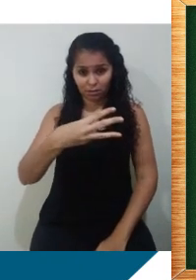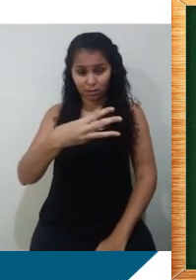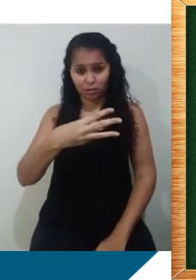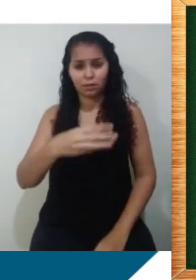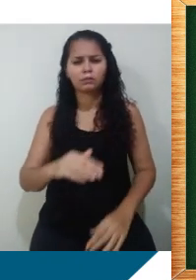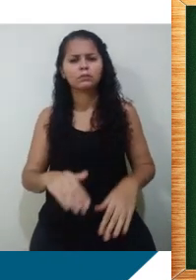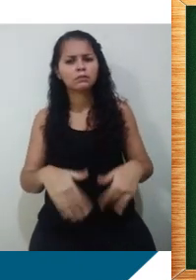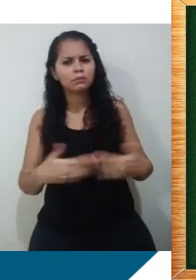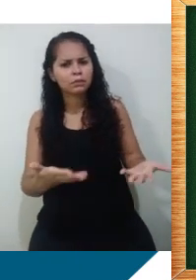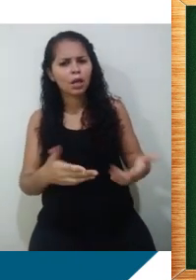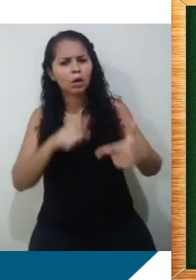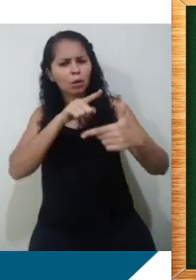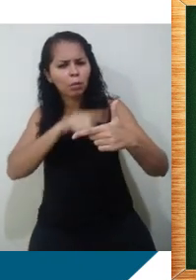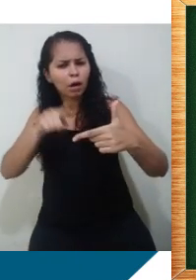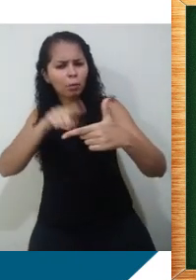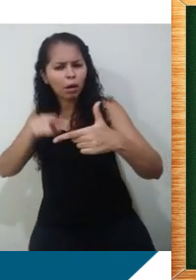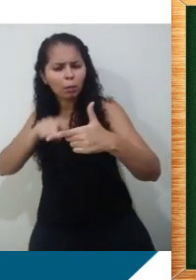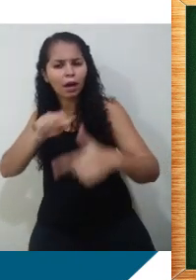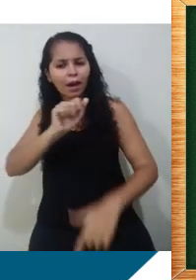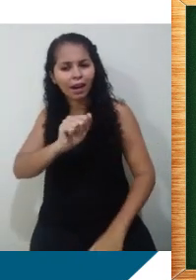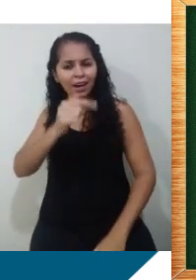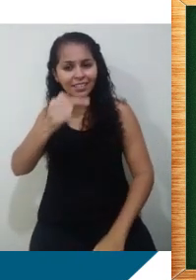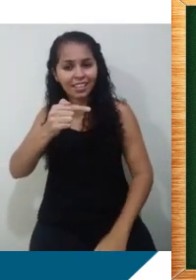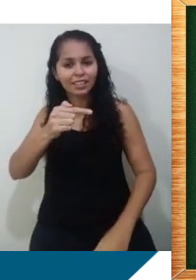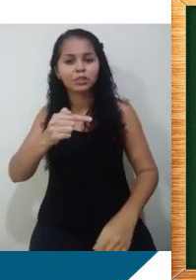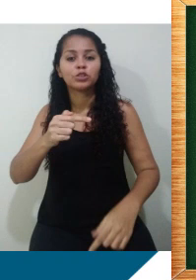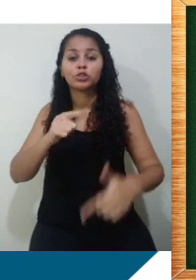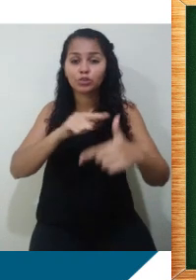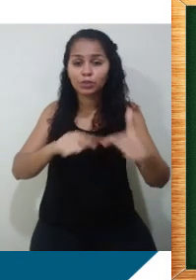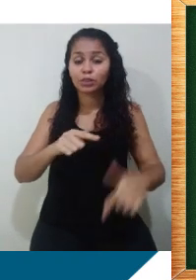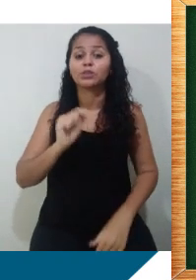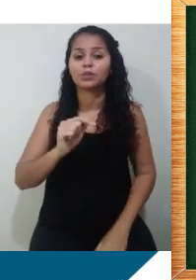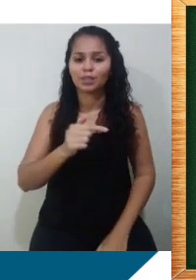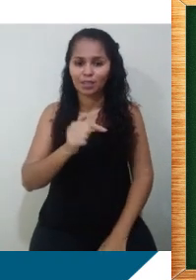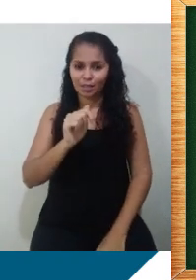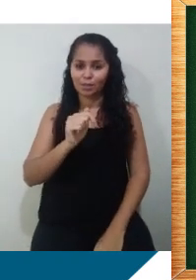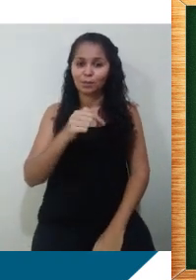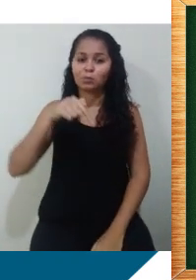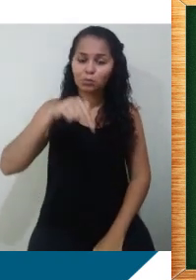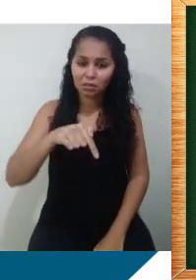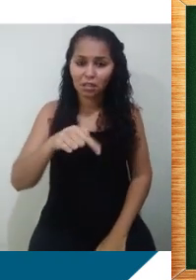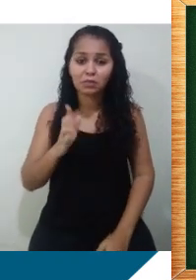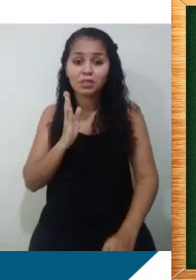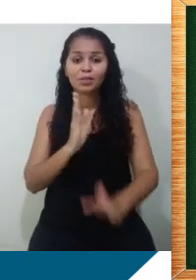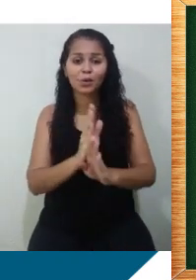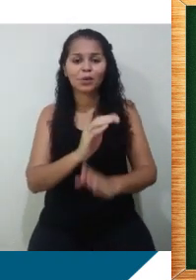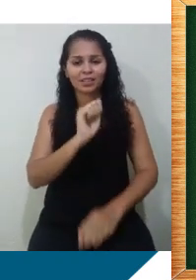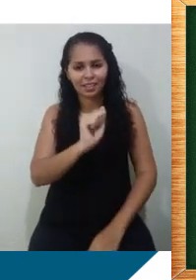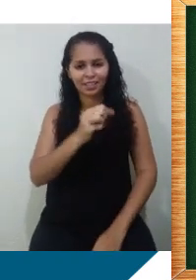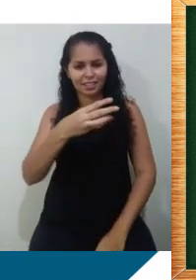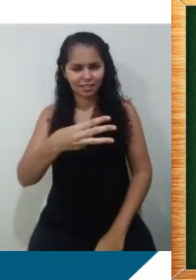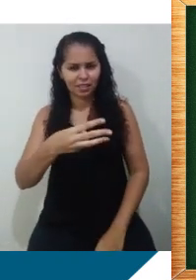dividindo o A7 por Q à quarta, você encontra o A3. Então, será que utilizando a expressão vista